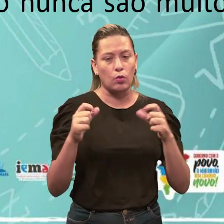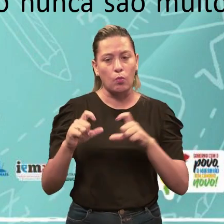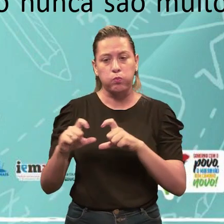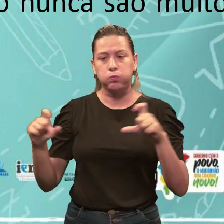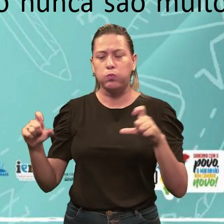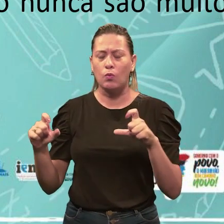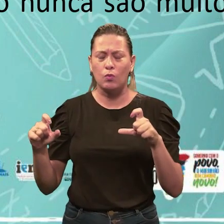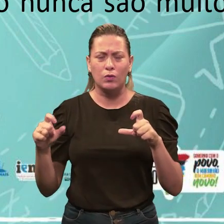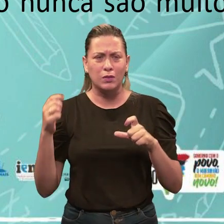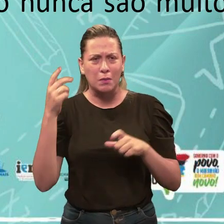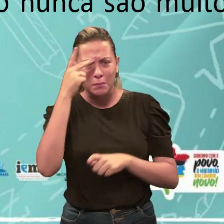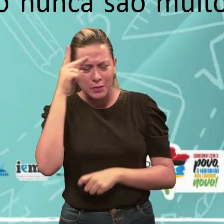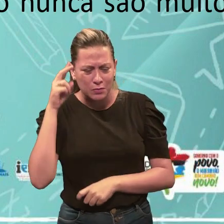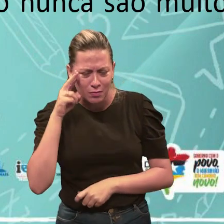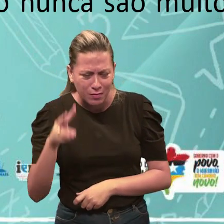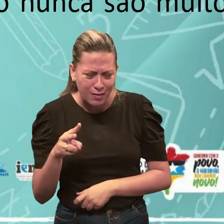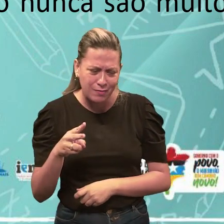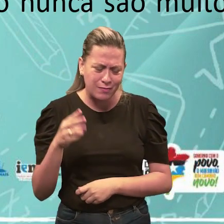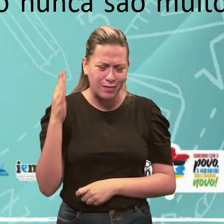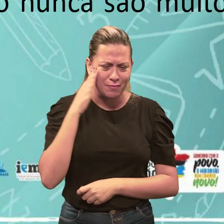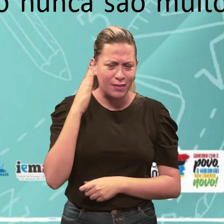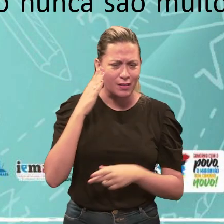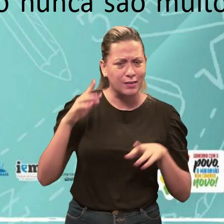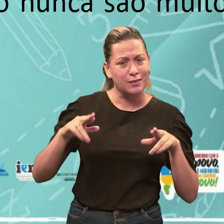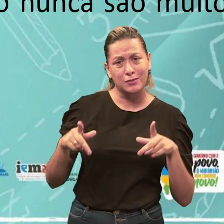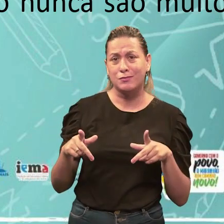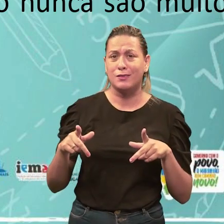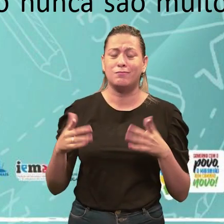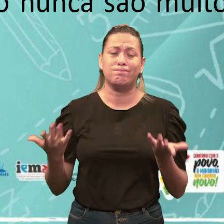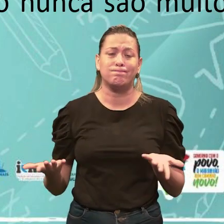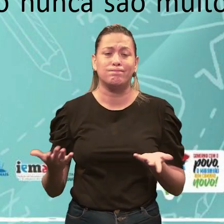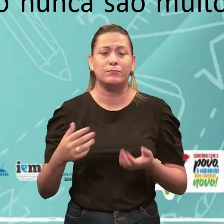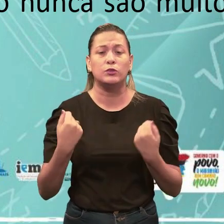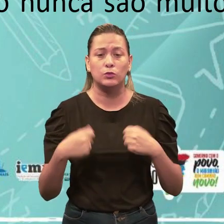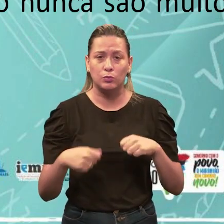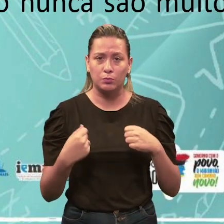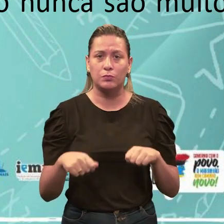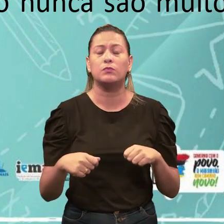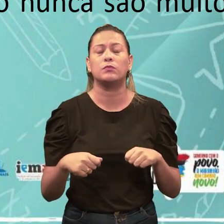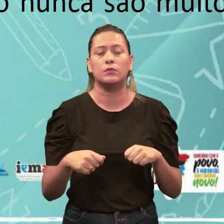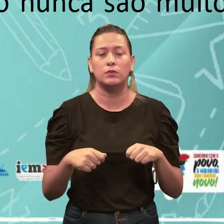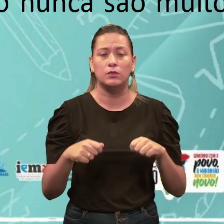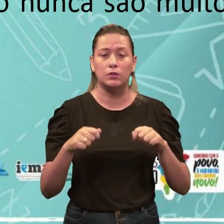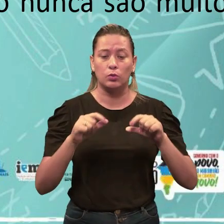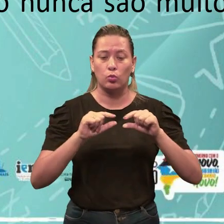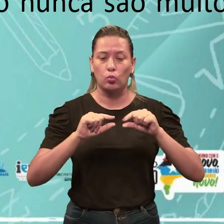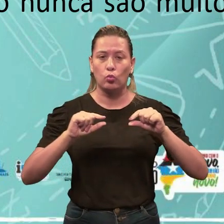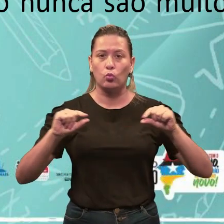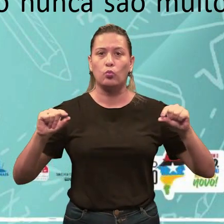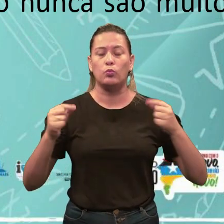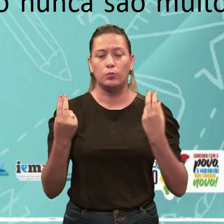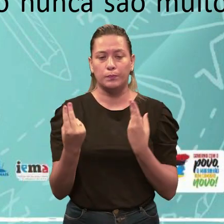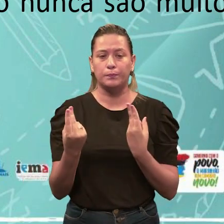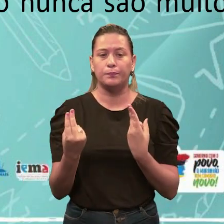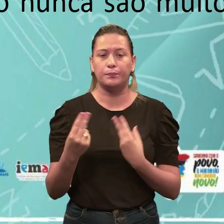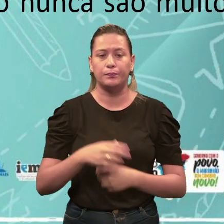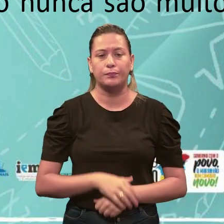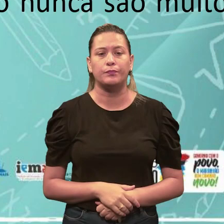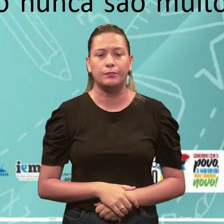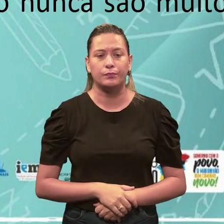finas e grossas, o leitor poderá interpretar como elementos diferentes, quando isso não é verdade. Então, utilizar a mesma